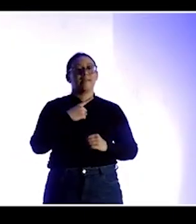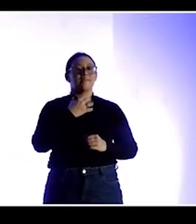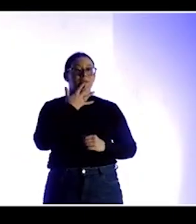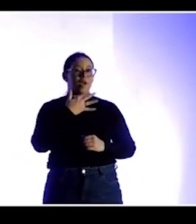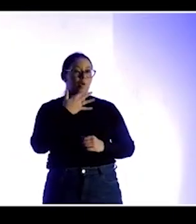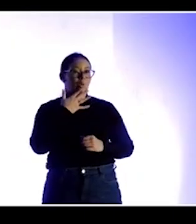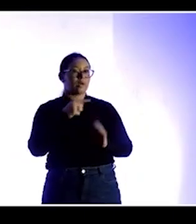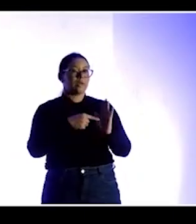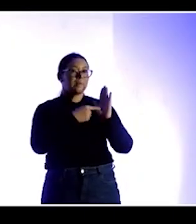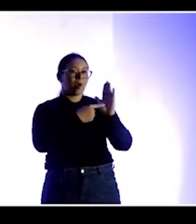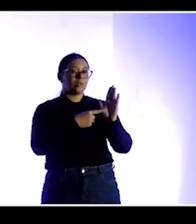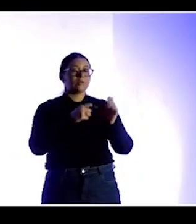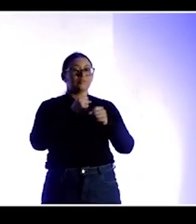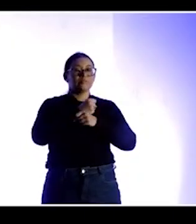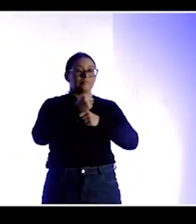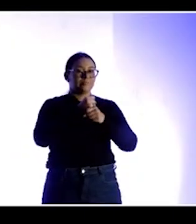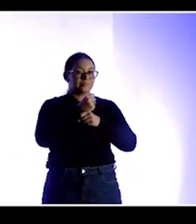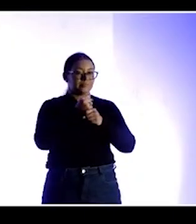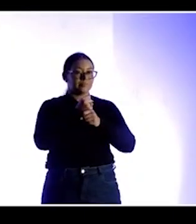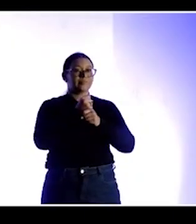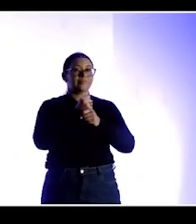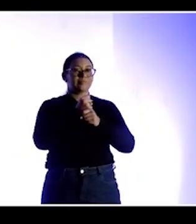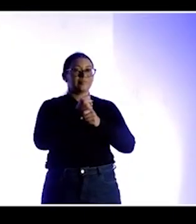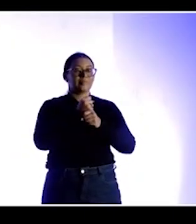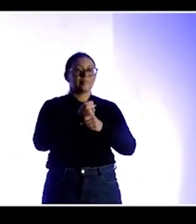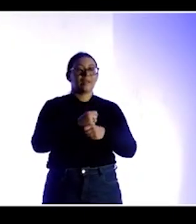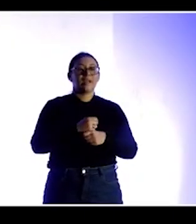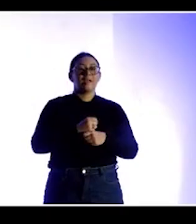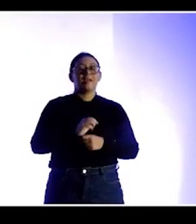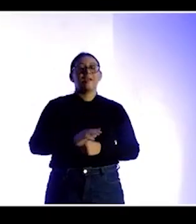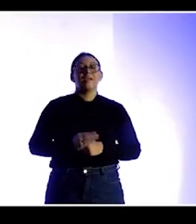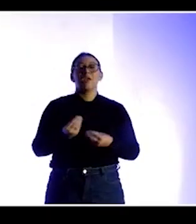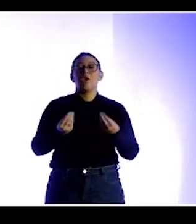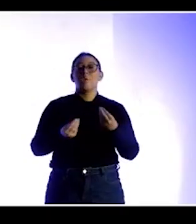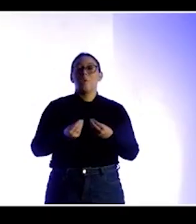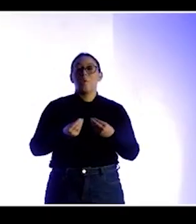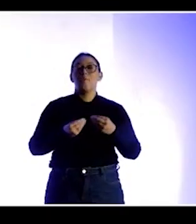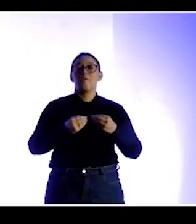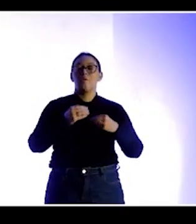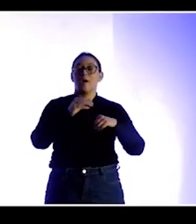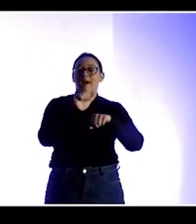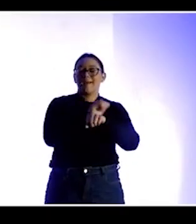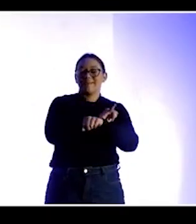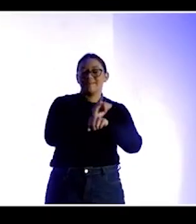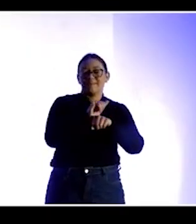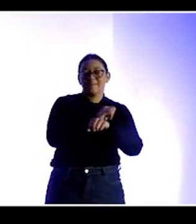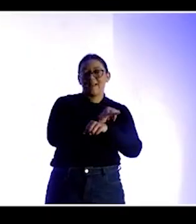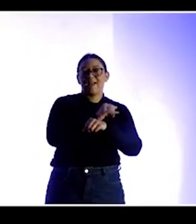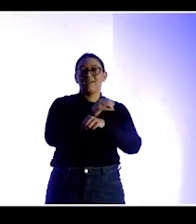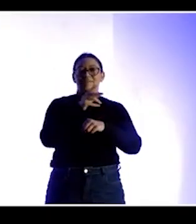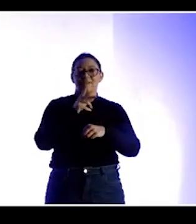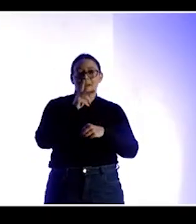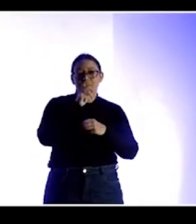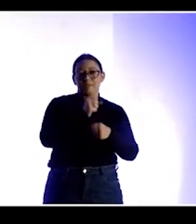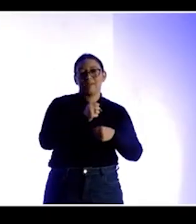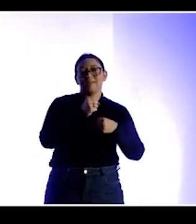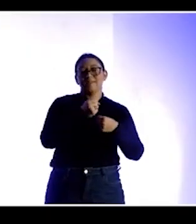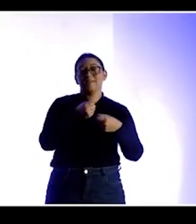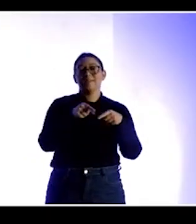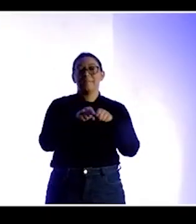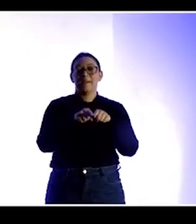aqui é o quanto de em potência, em gigawatts, essa é a unidade de medição de potência que se usa